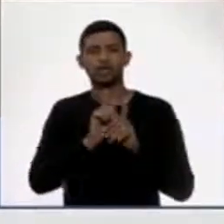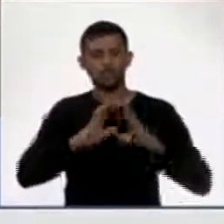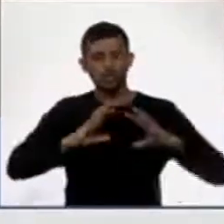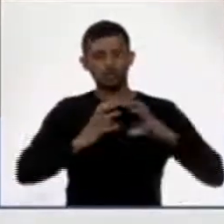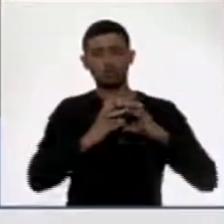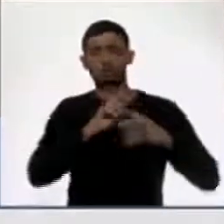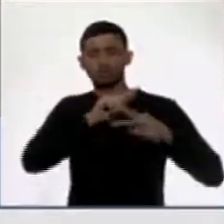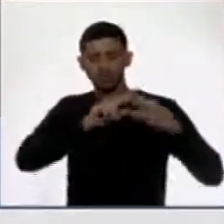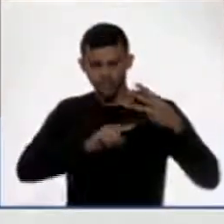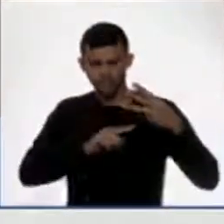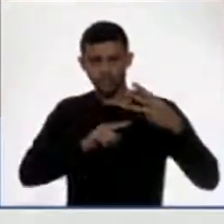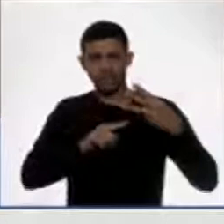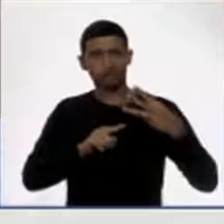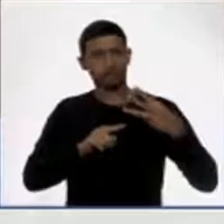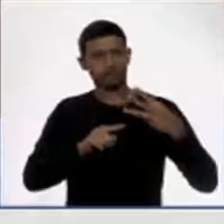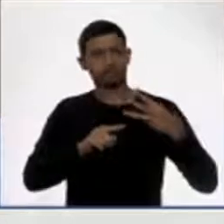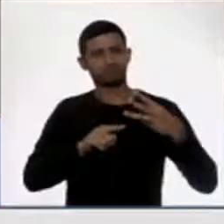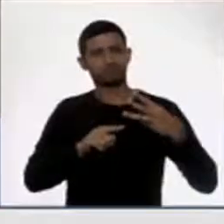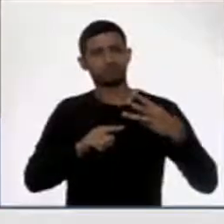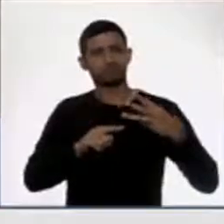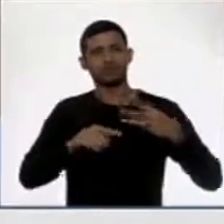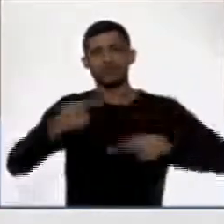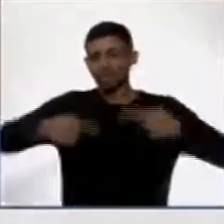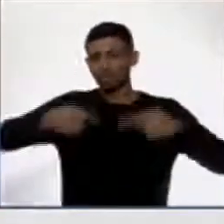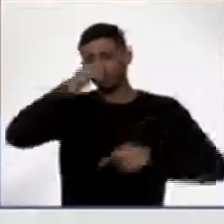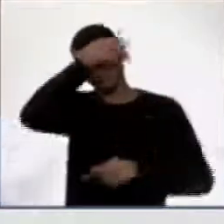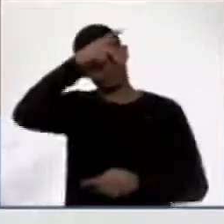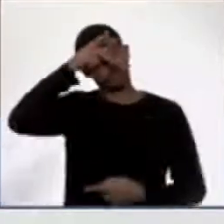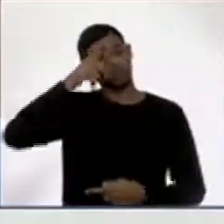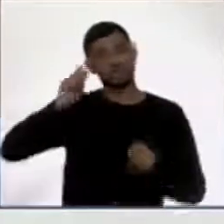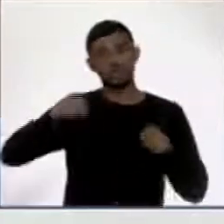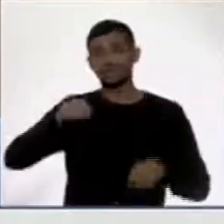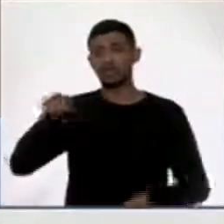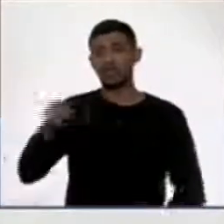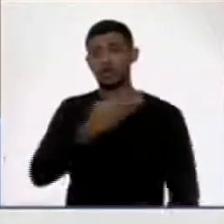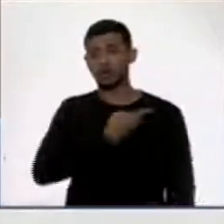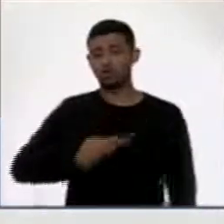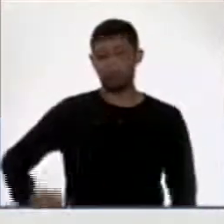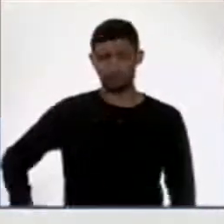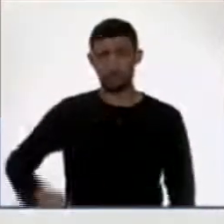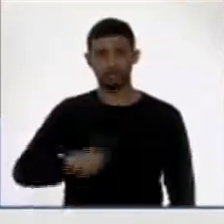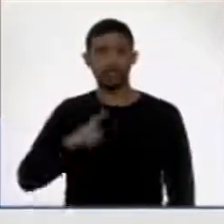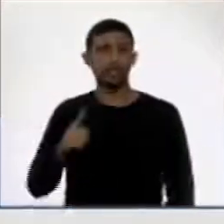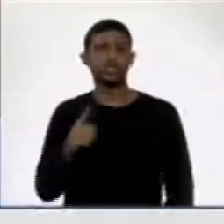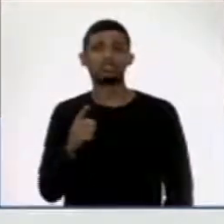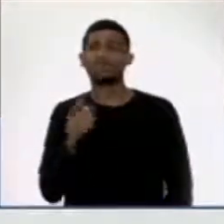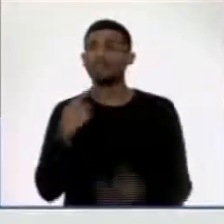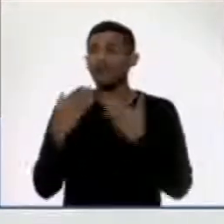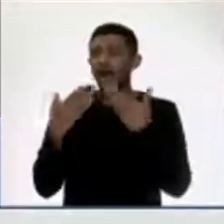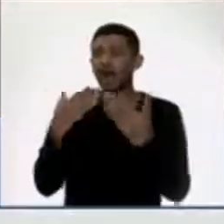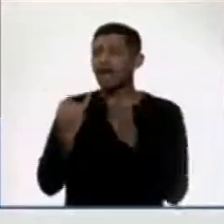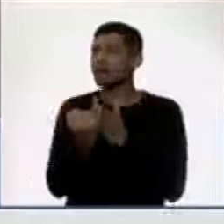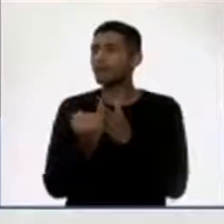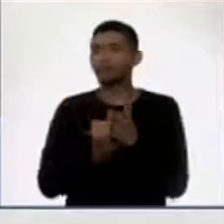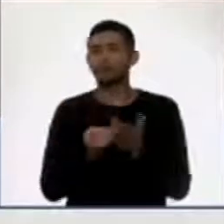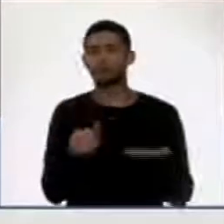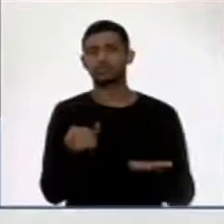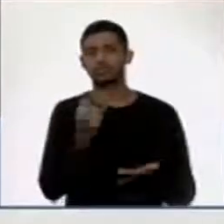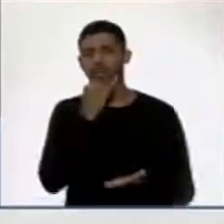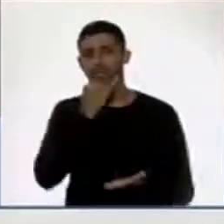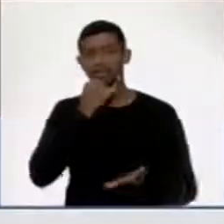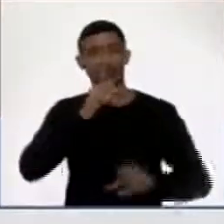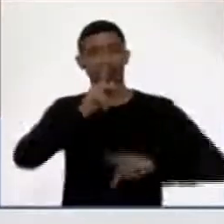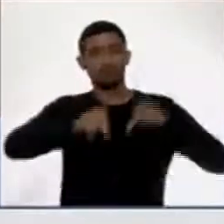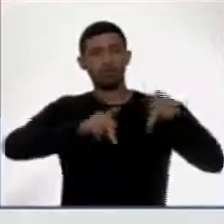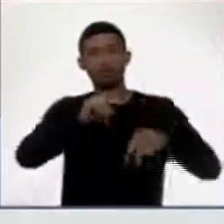políticas públicas. O governo poderia discutir os seus impostos. Tem sentido? A população